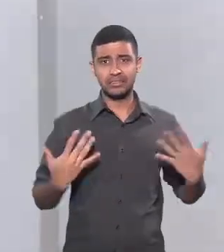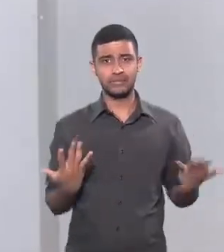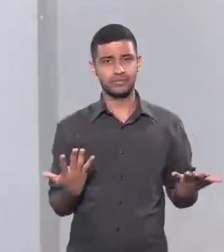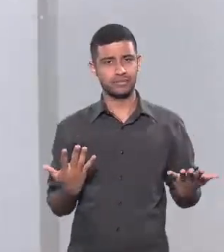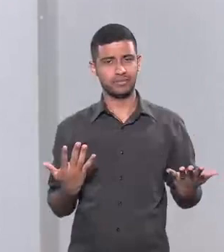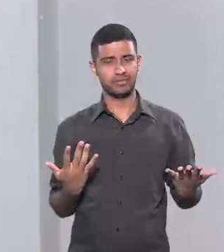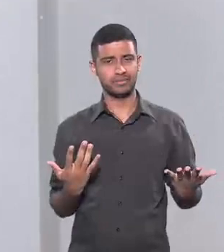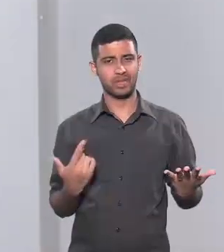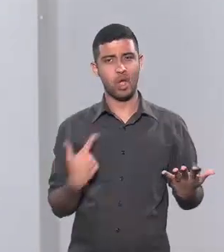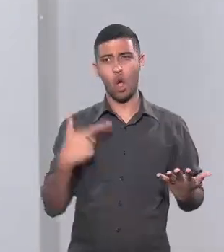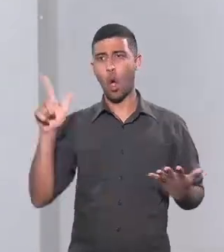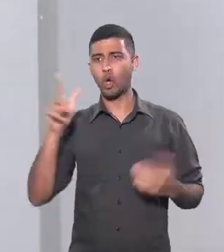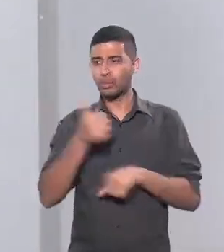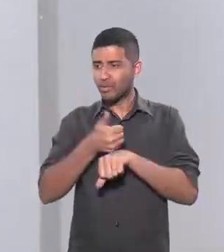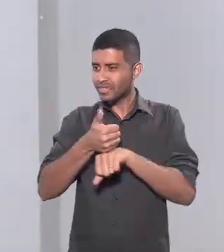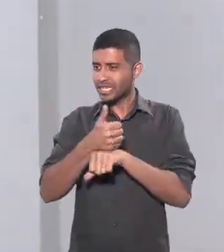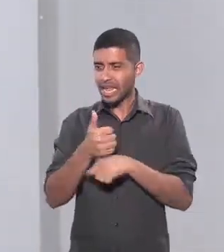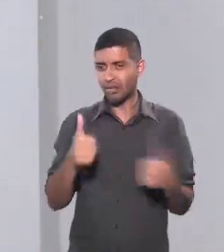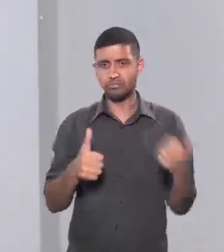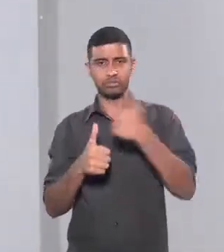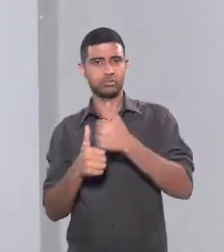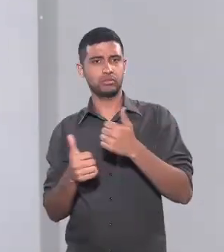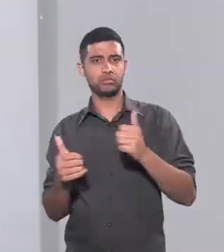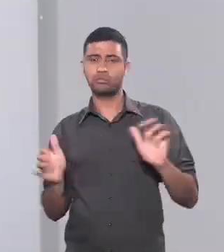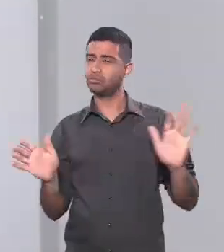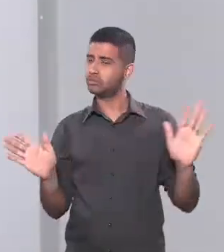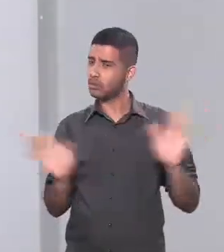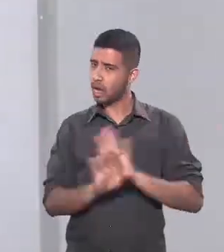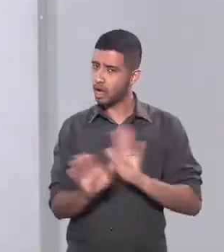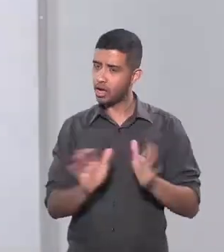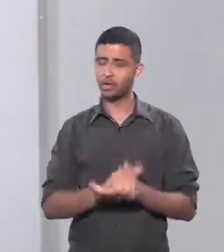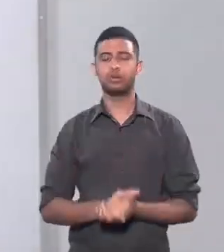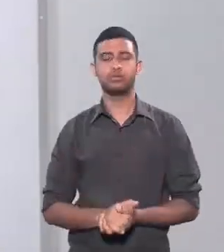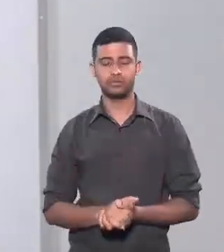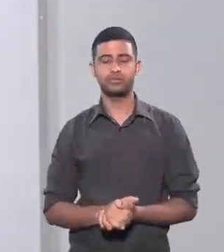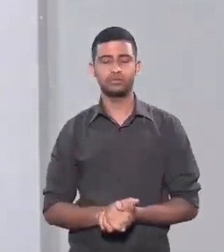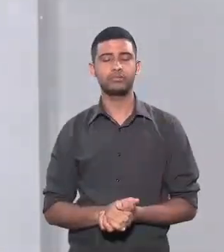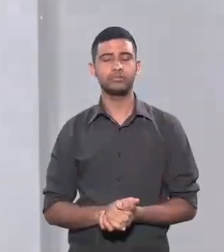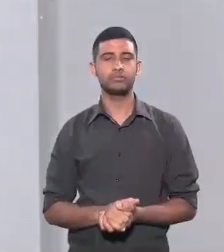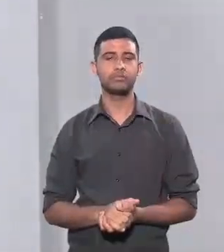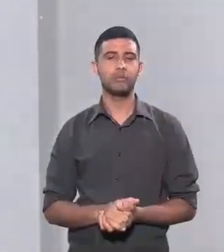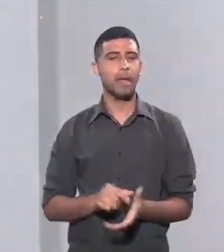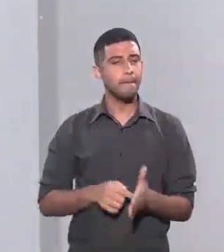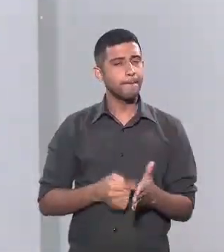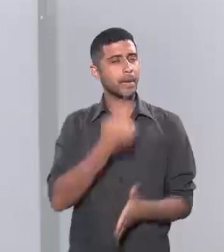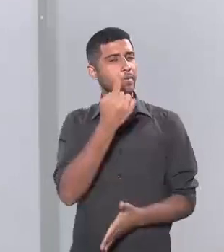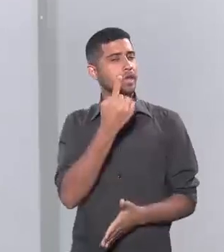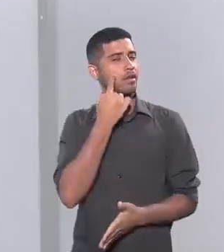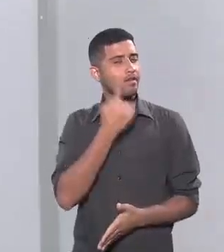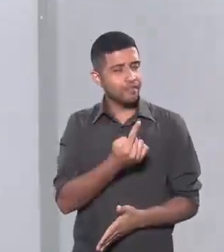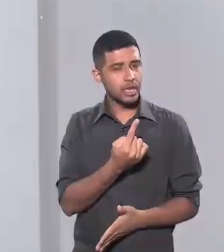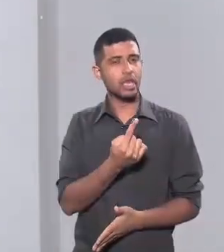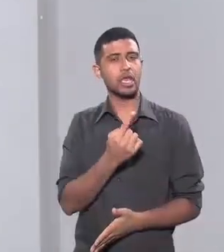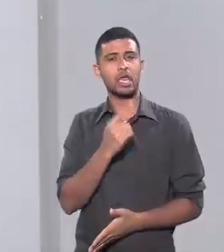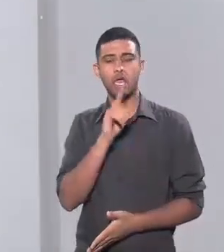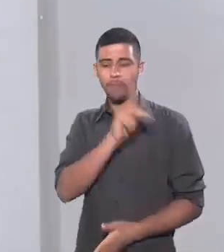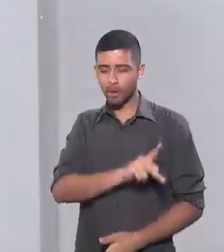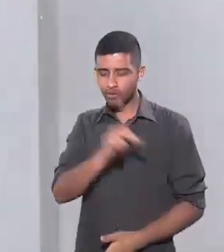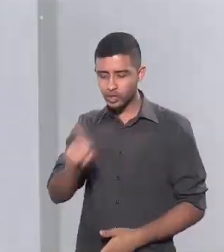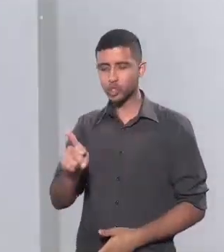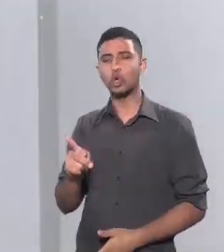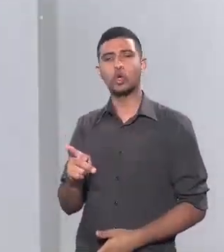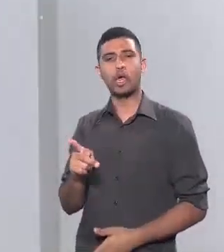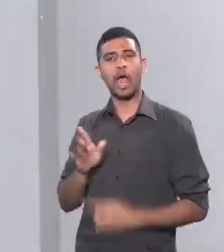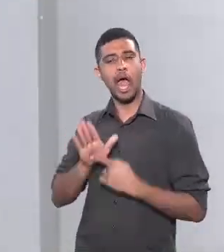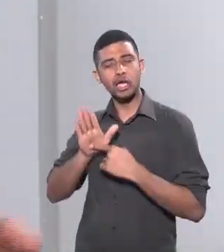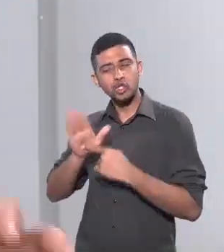o intento não é substituir o profissional de saúde, é para que naquele primeiro momento, né, até que chegue um socorro especializado, em caso de